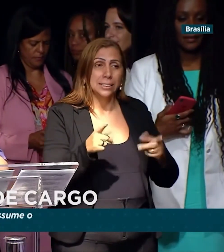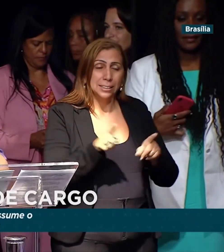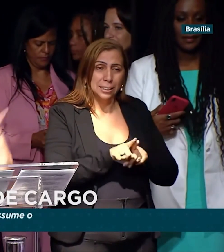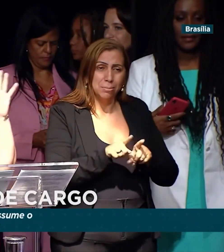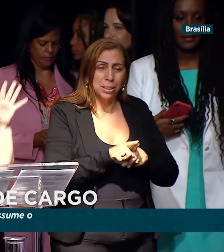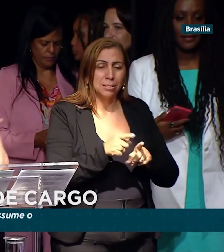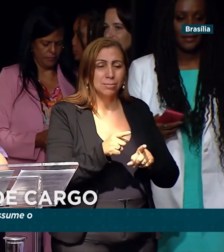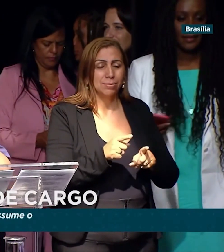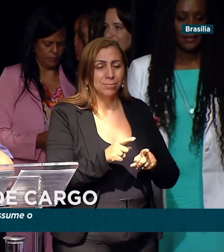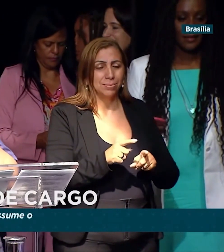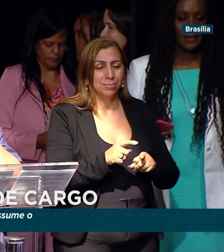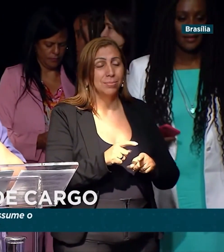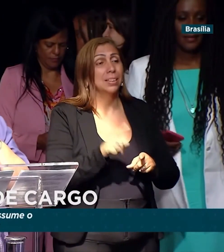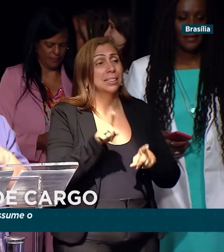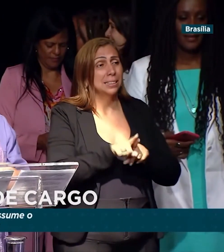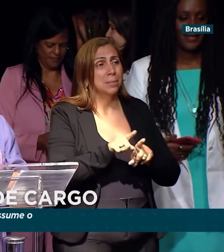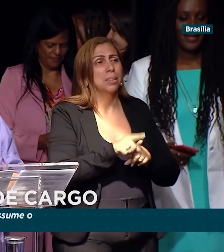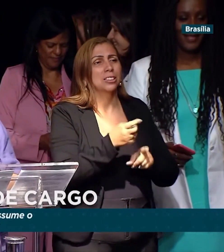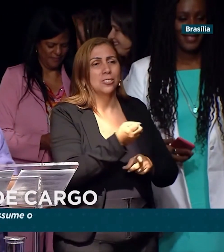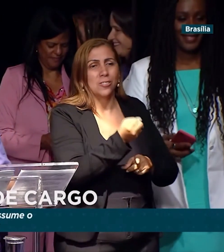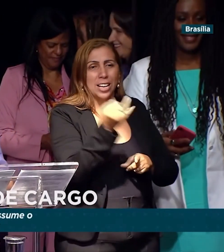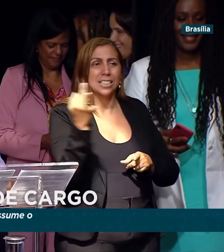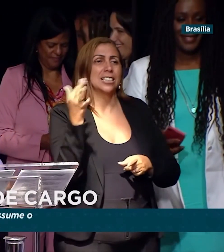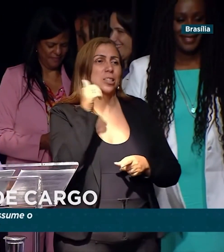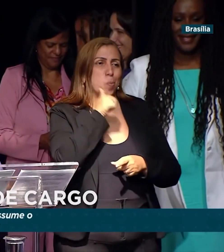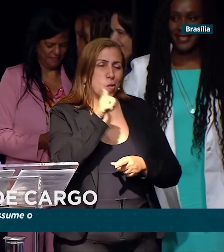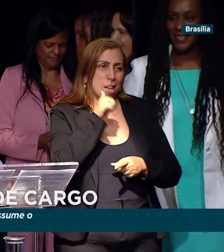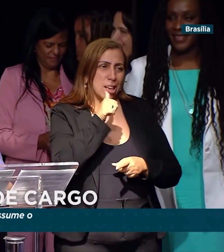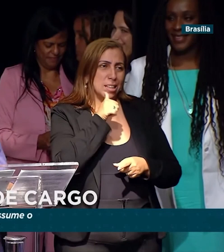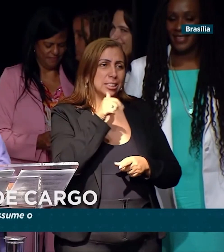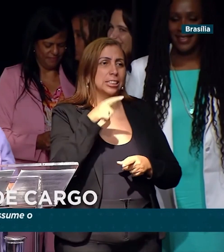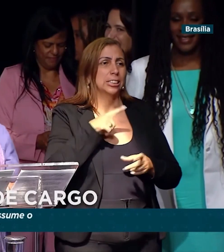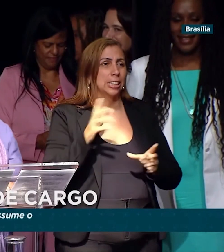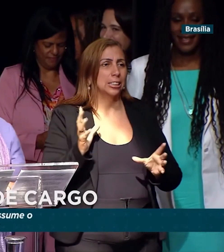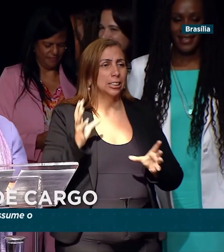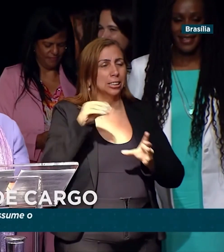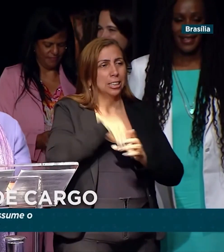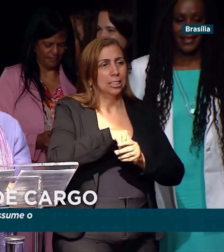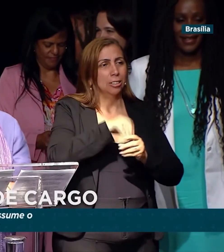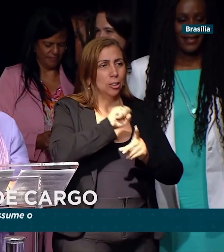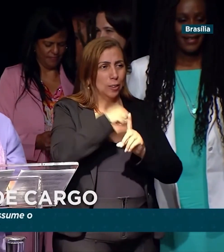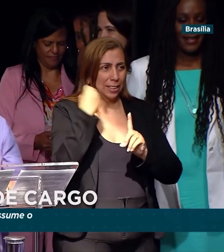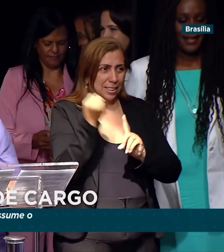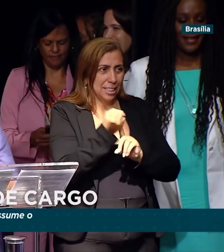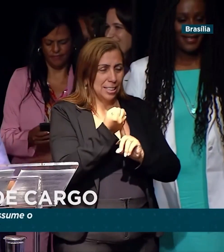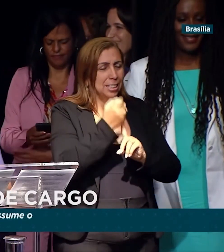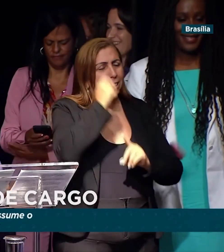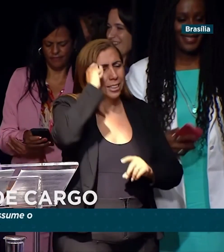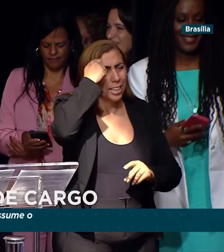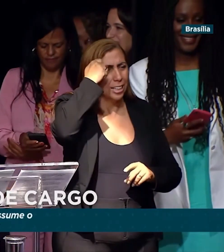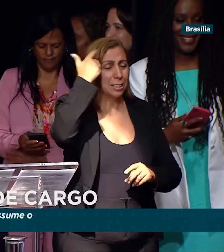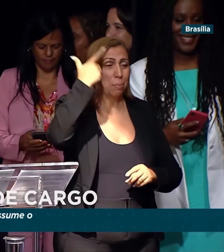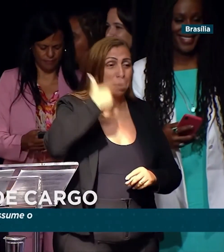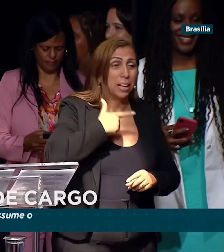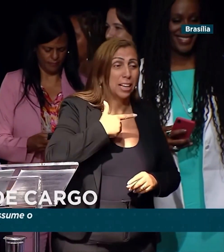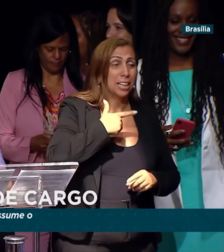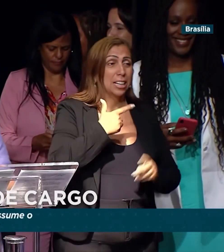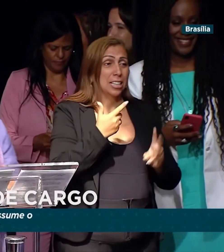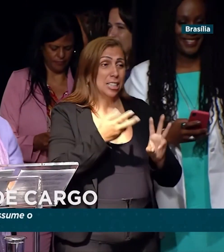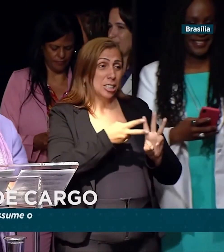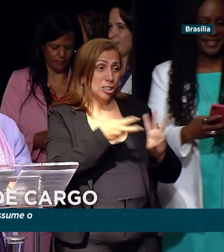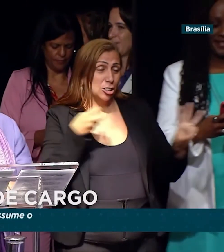diversas mulheres que compõem a nossa sociedade, negras, brancas,